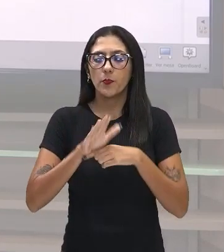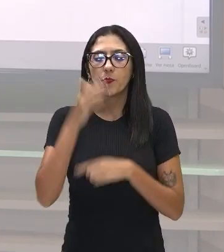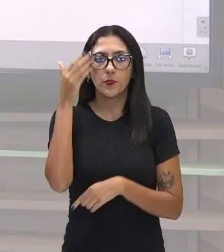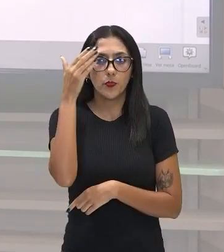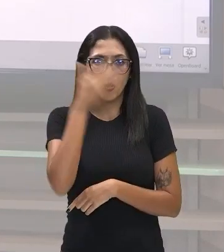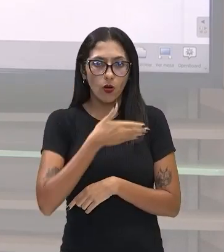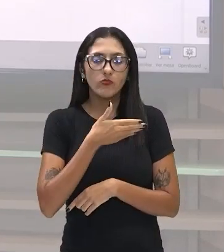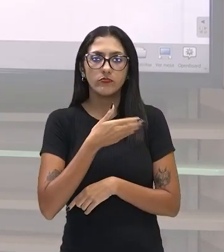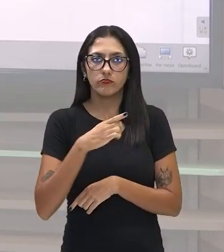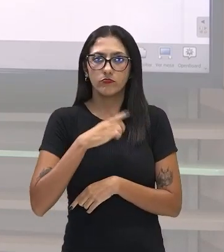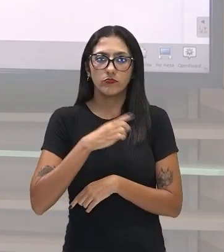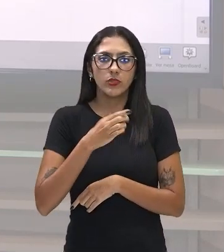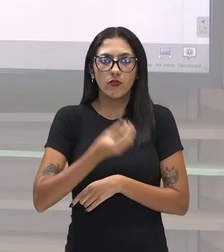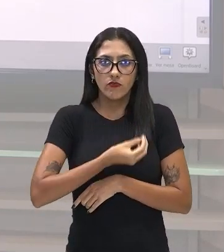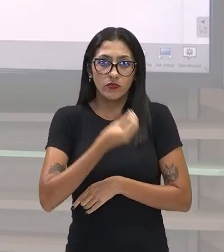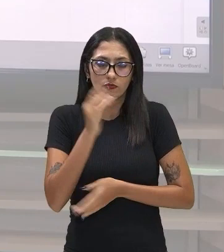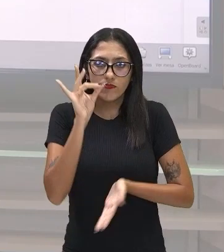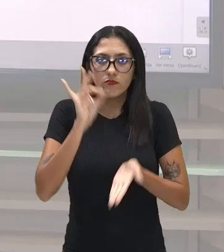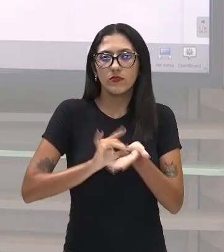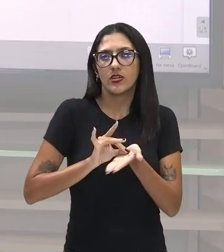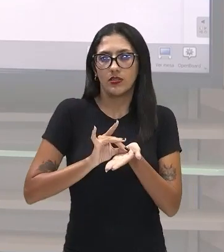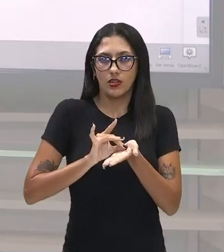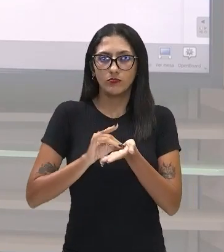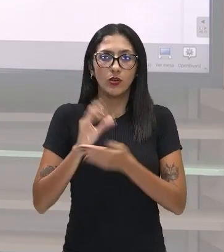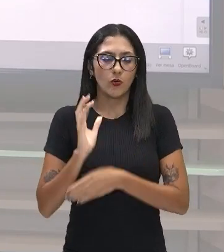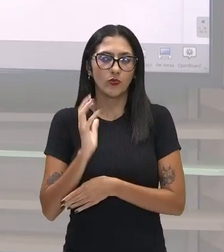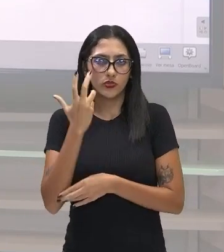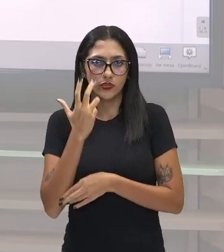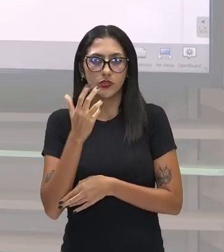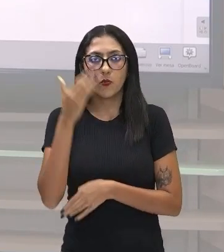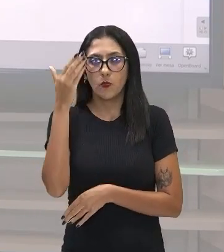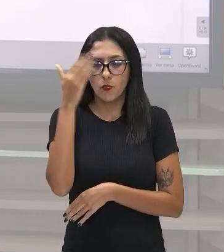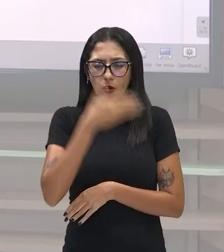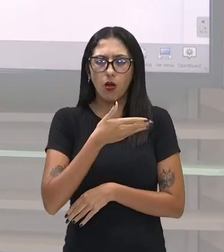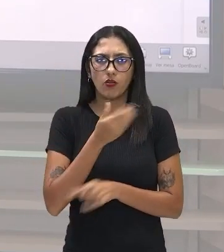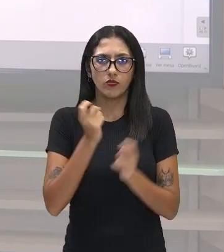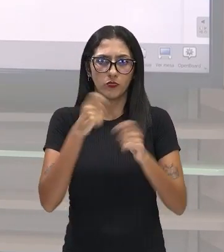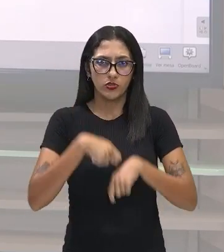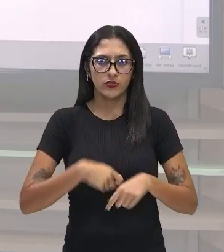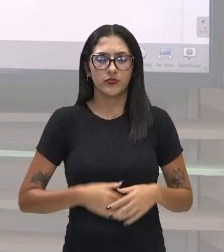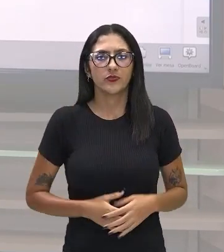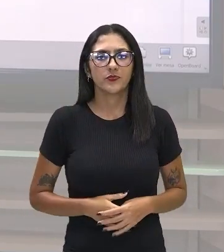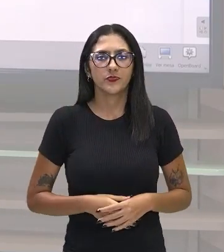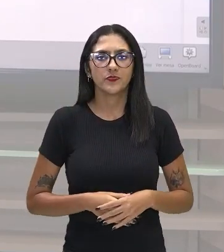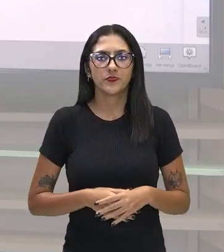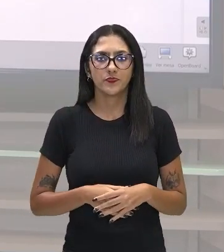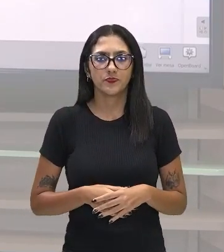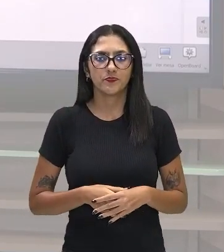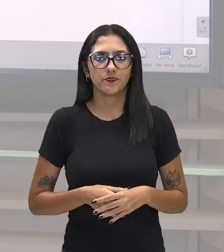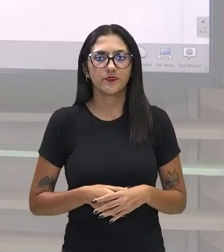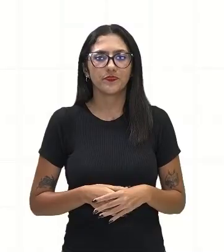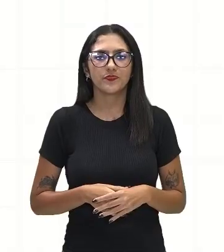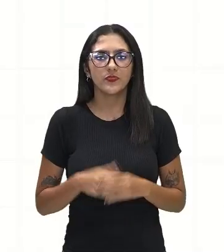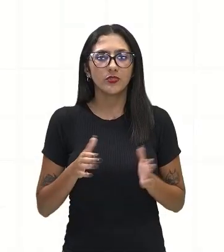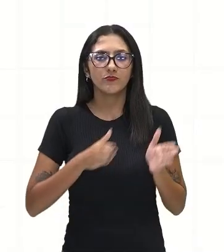uma existência concreta, verídica, comprovável. Esse é o fato.